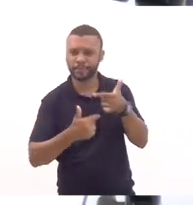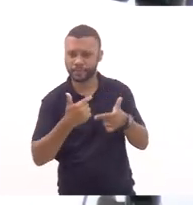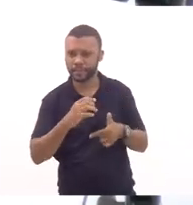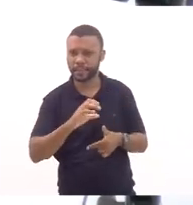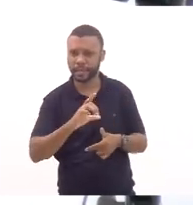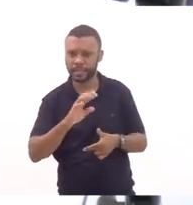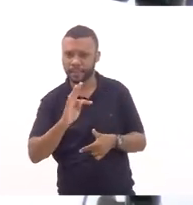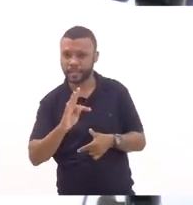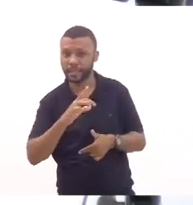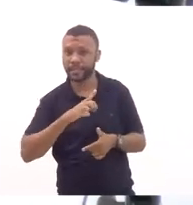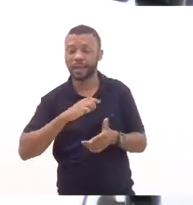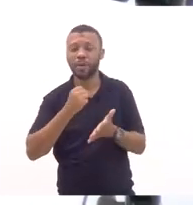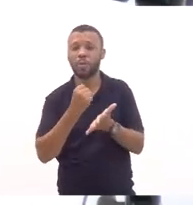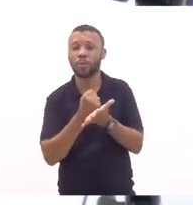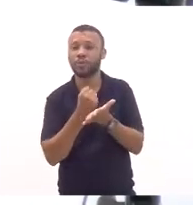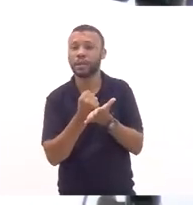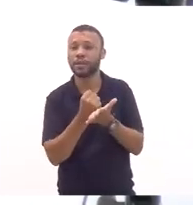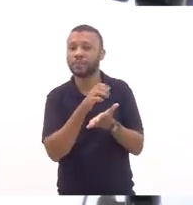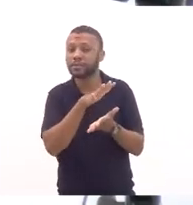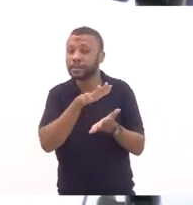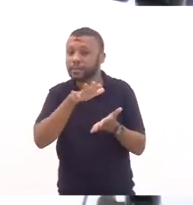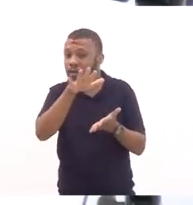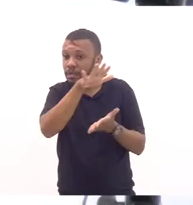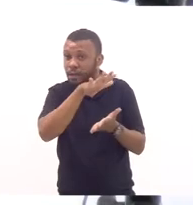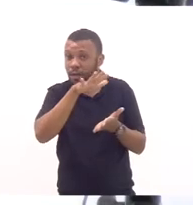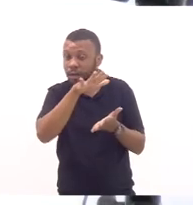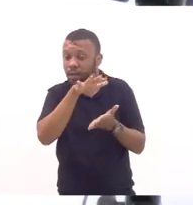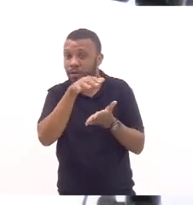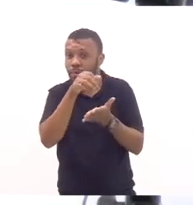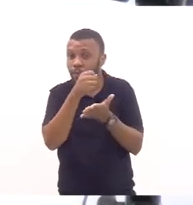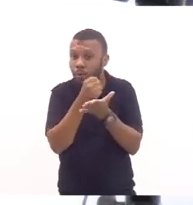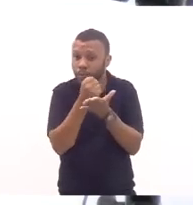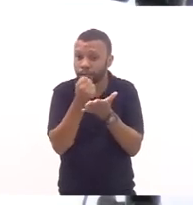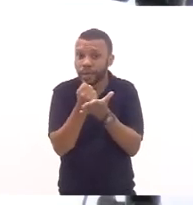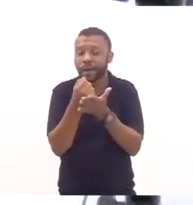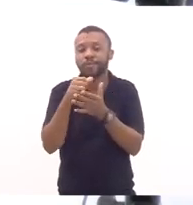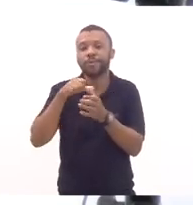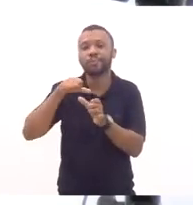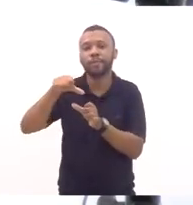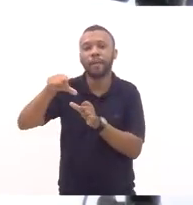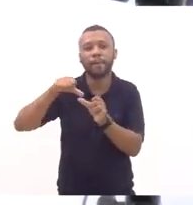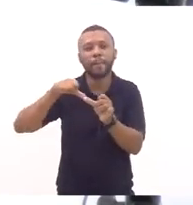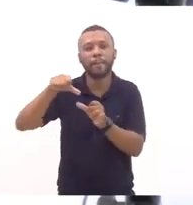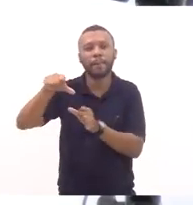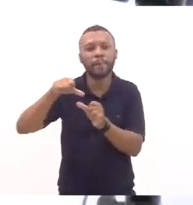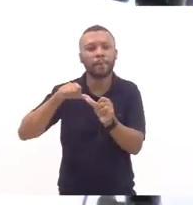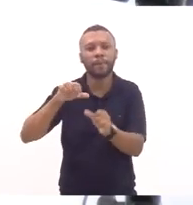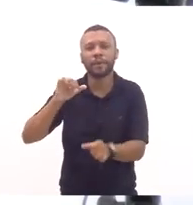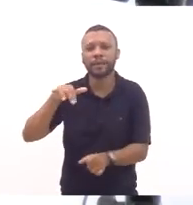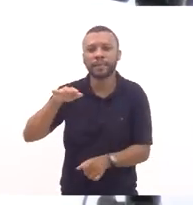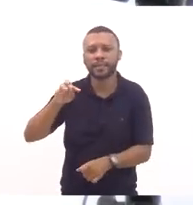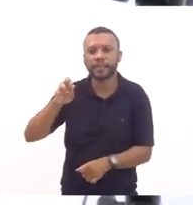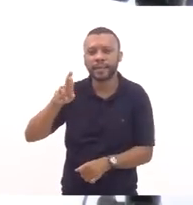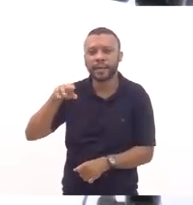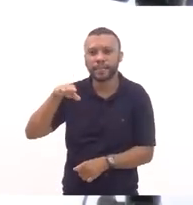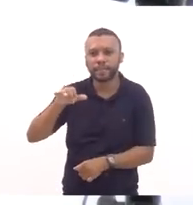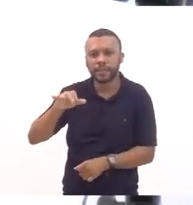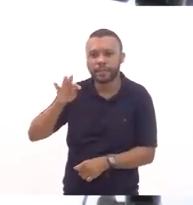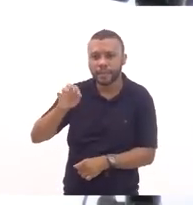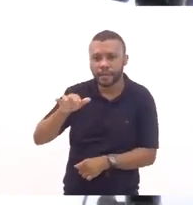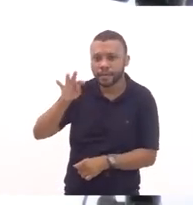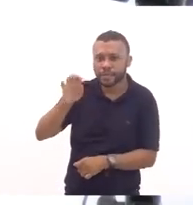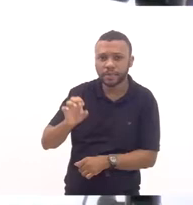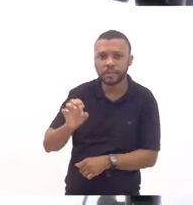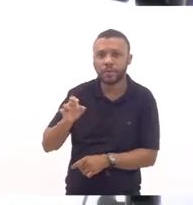dizendo, um genérico do contrato de intermitente. Não é nem um contrato intermitente, é um genérico. Porque isso abriu,